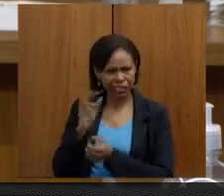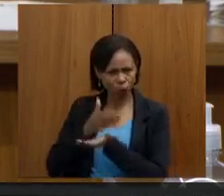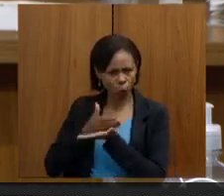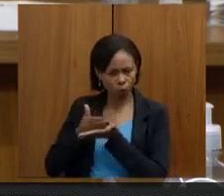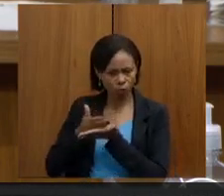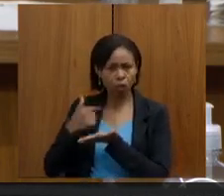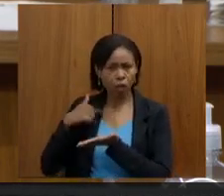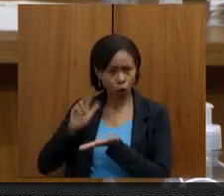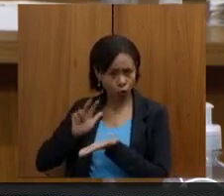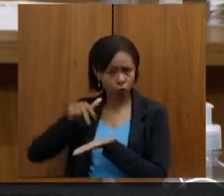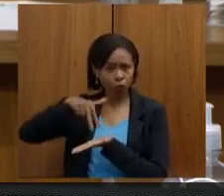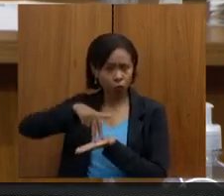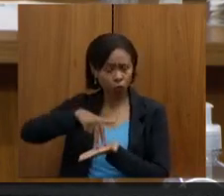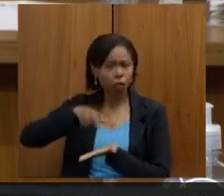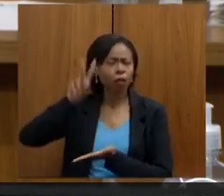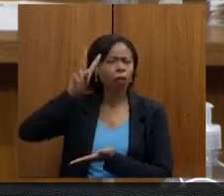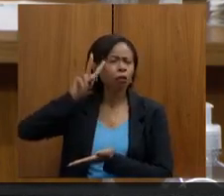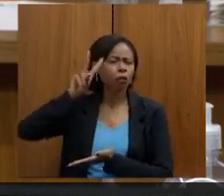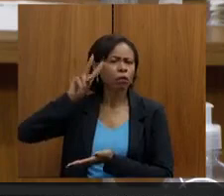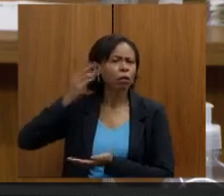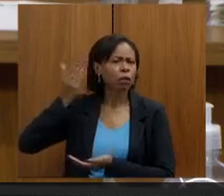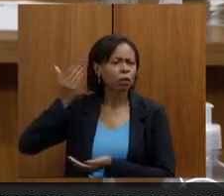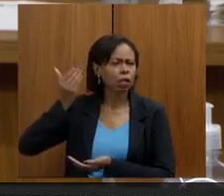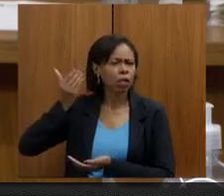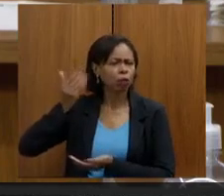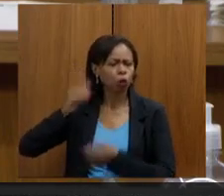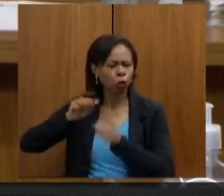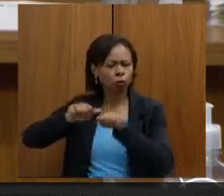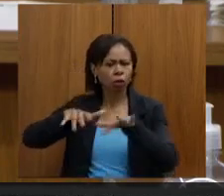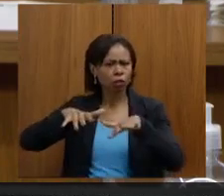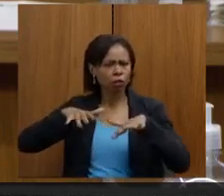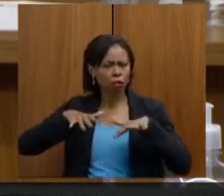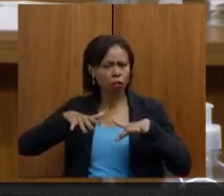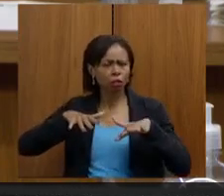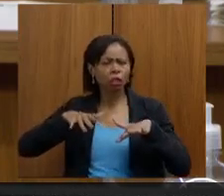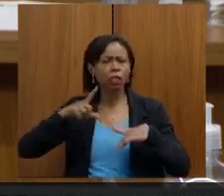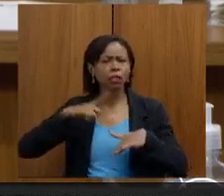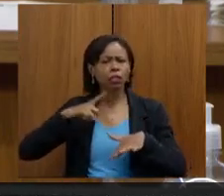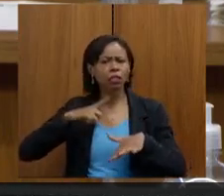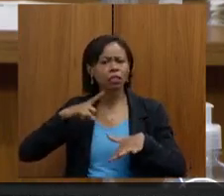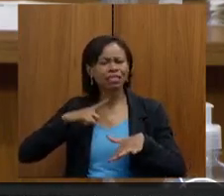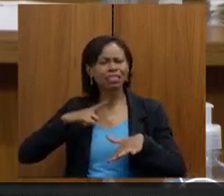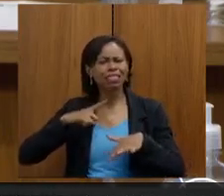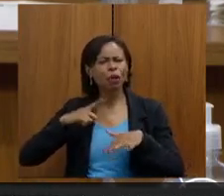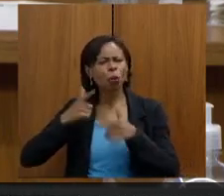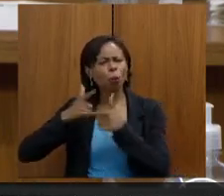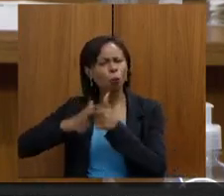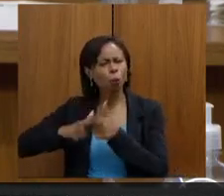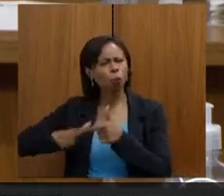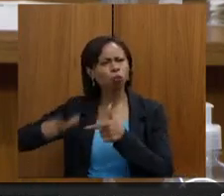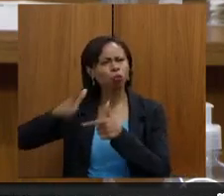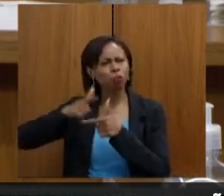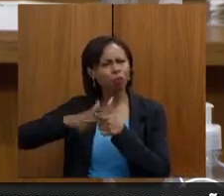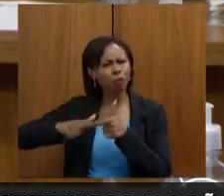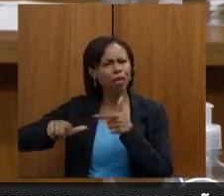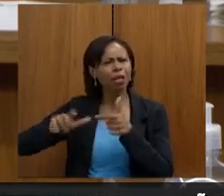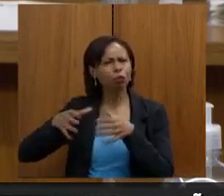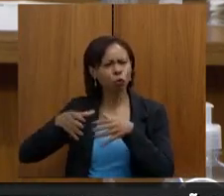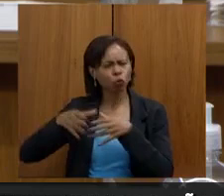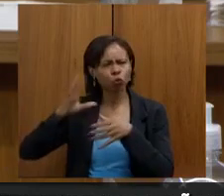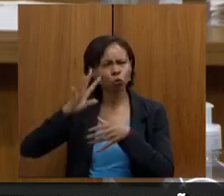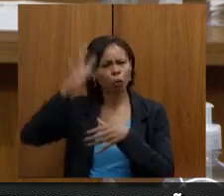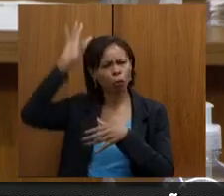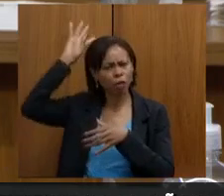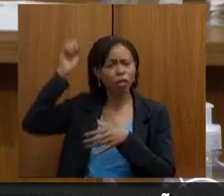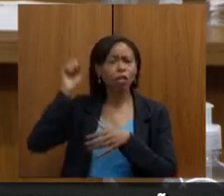e me lembro que Em uma audiência a gente tinha uma situação na Corporação bastante difícil e o senhor